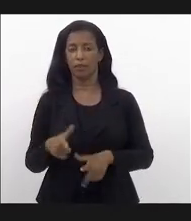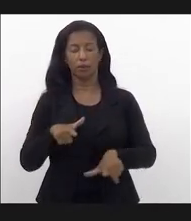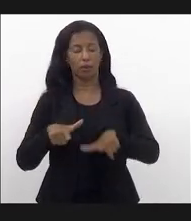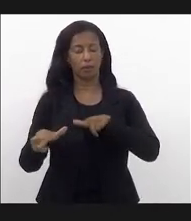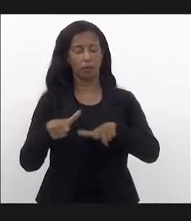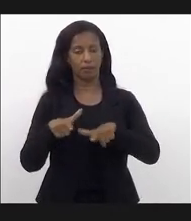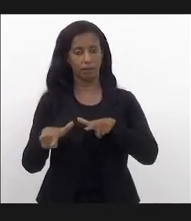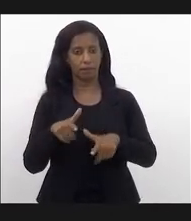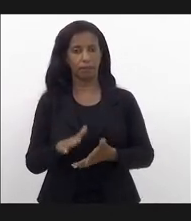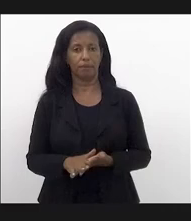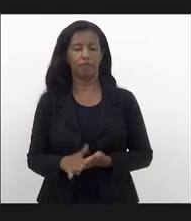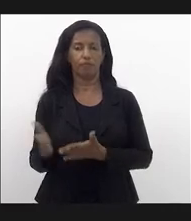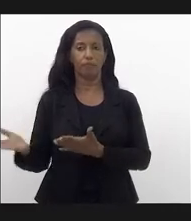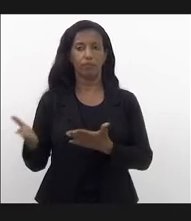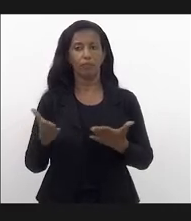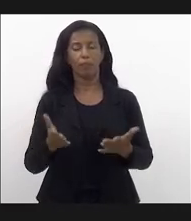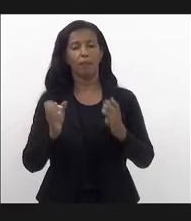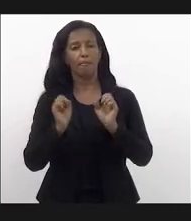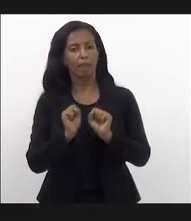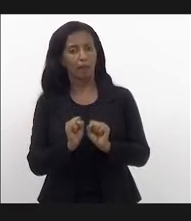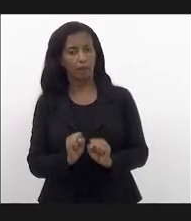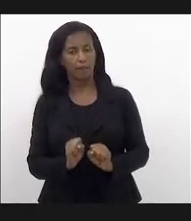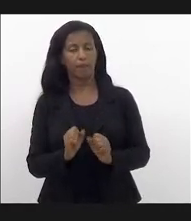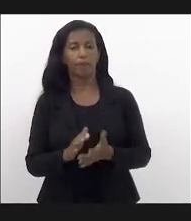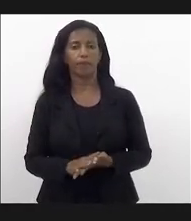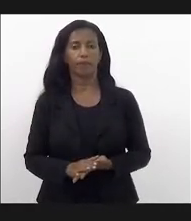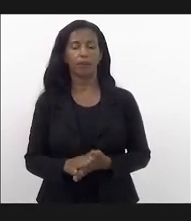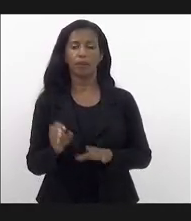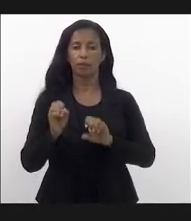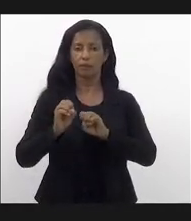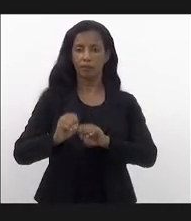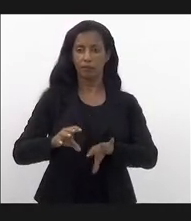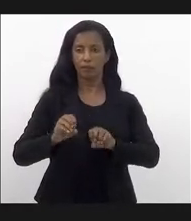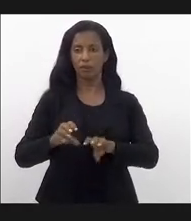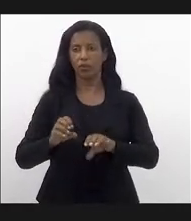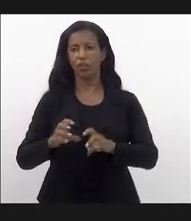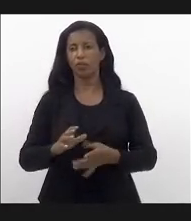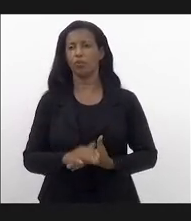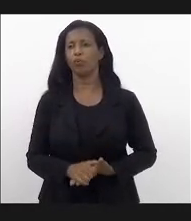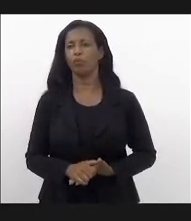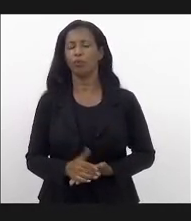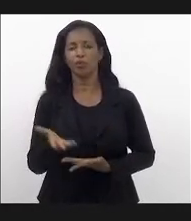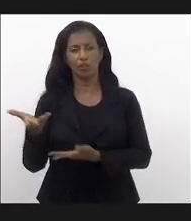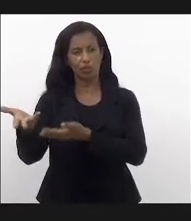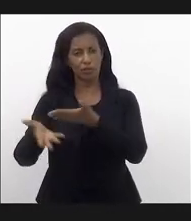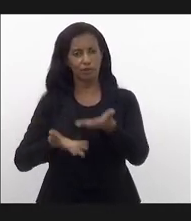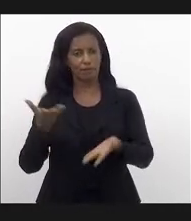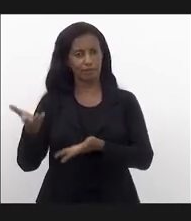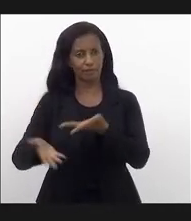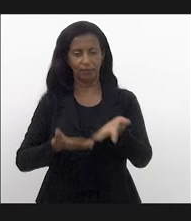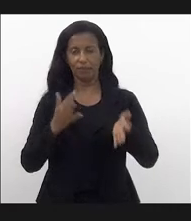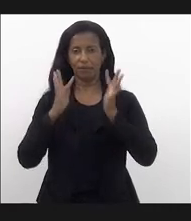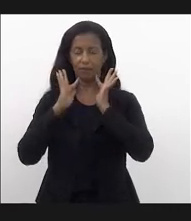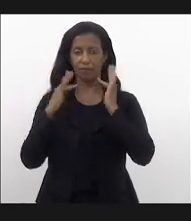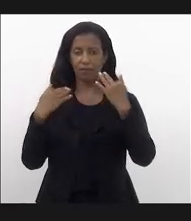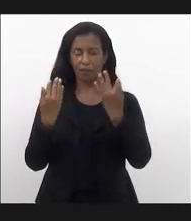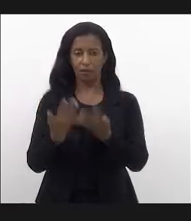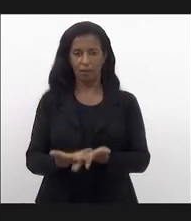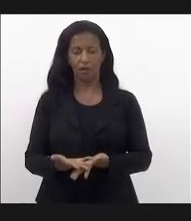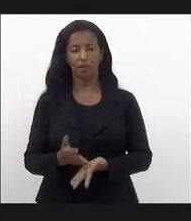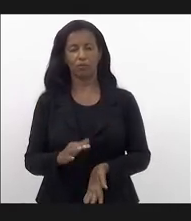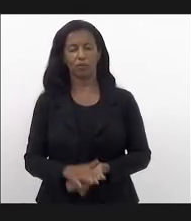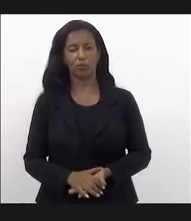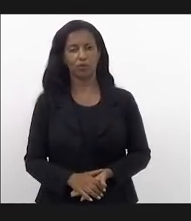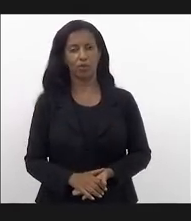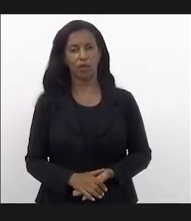trabalho para que elas possam educar possam cuidar das suas famílias e de seus filhos com